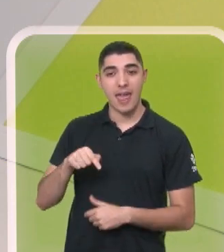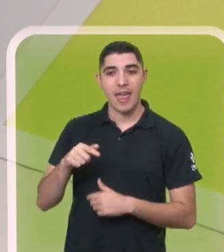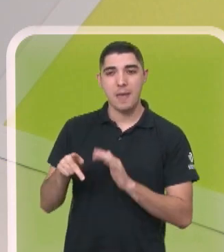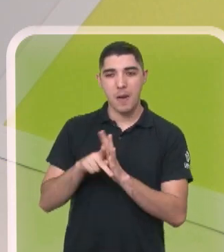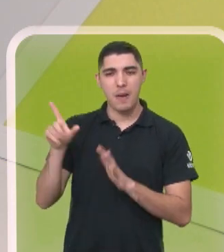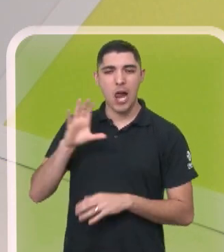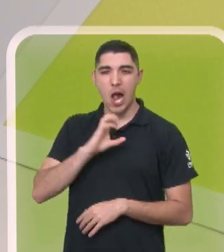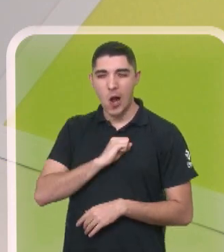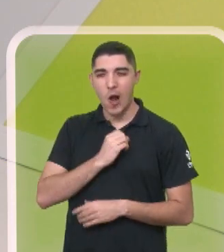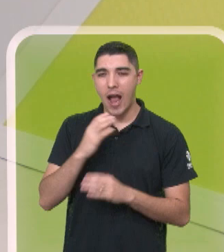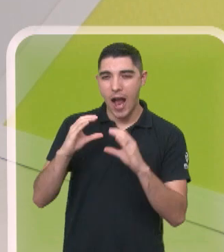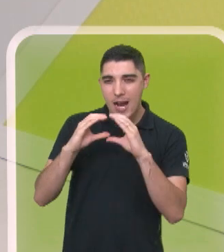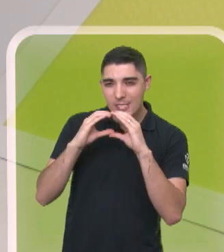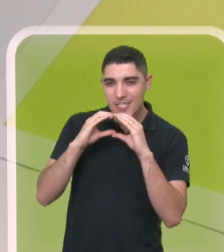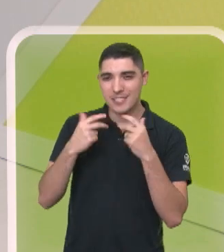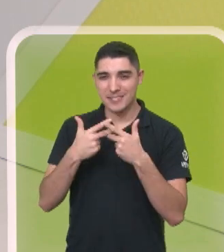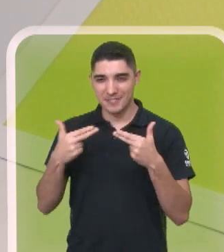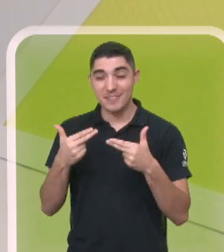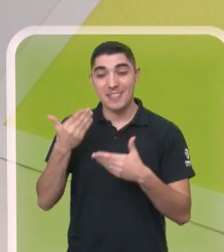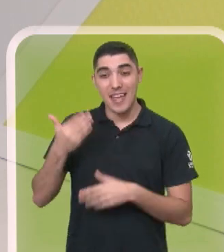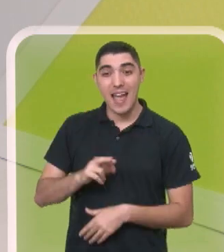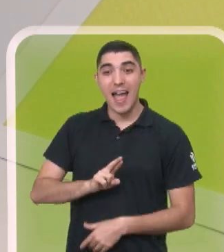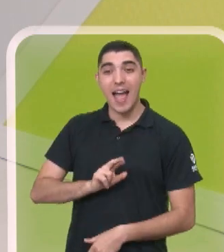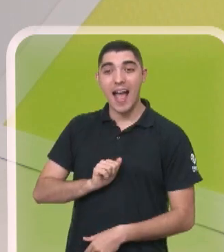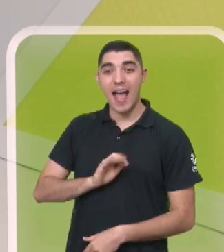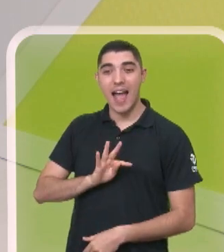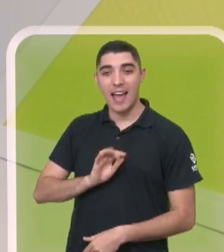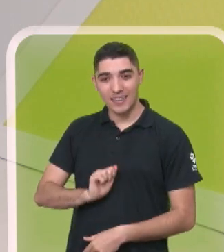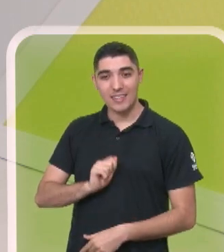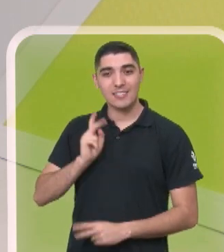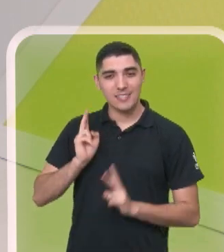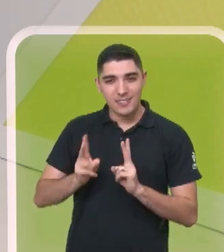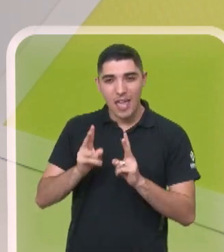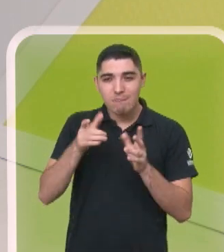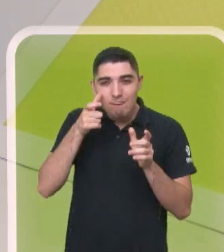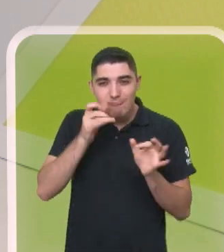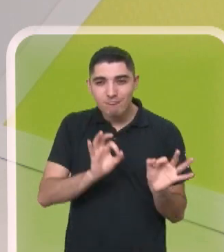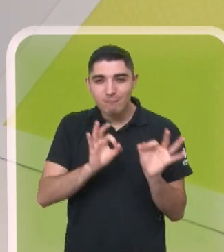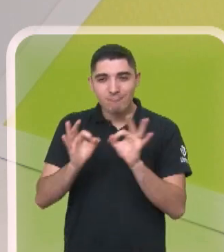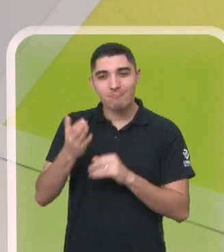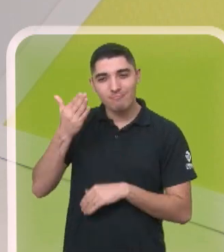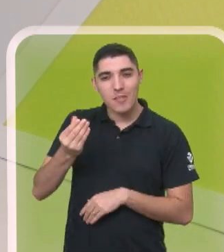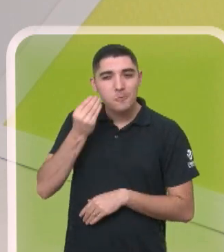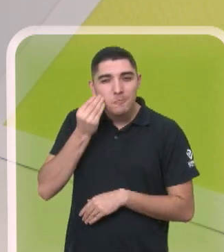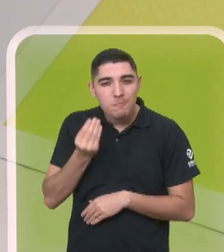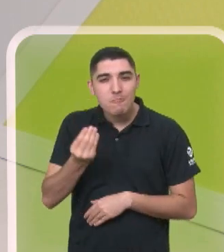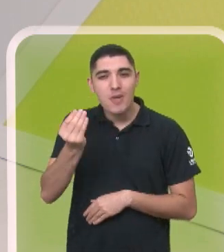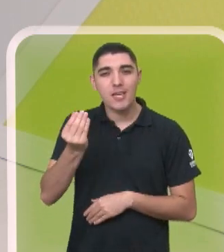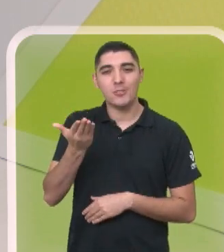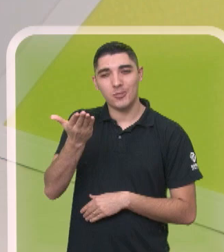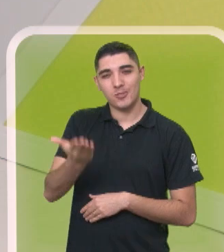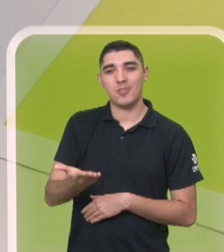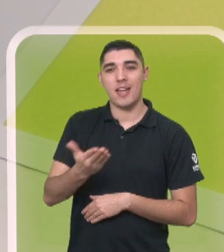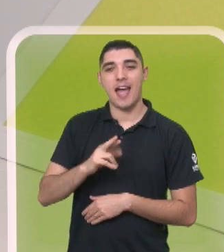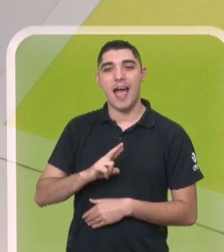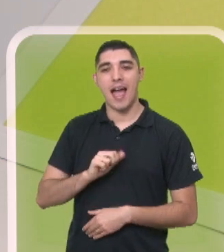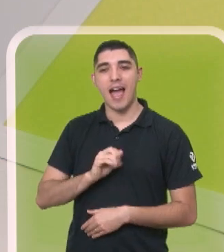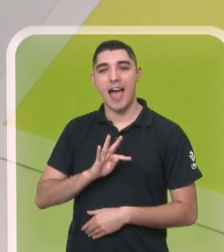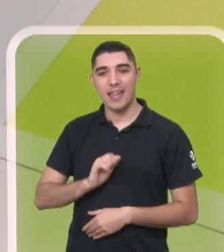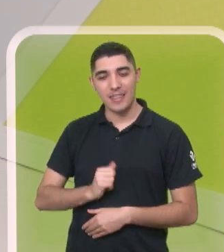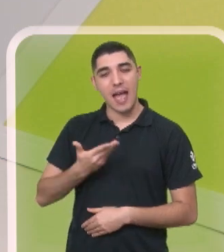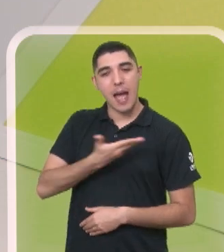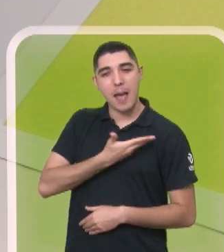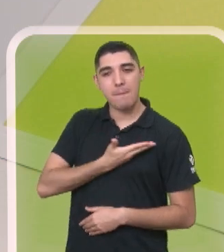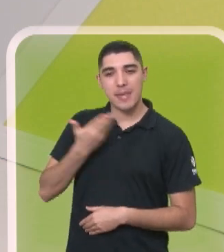o X-Bacon, então a Rata sempre acompanhando o nosso Hora do Esporte. Um beijo para você, a querida Rata amiga da Iana. A